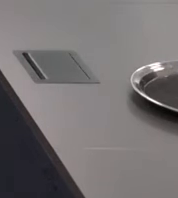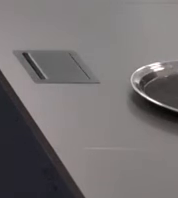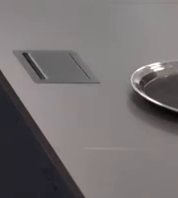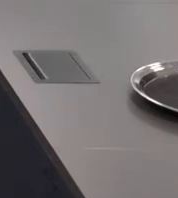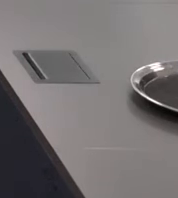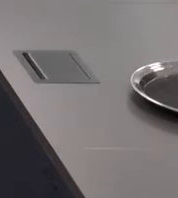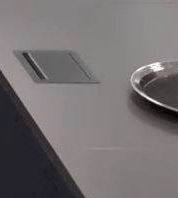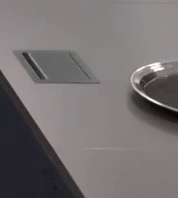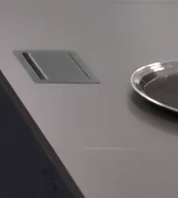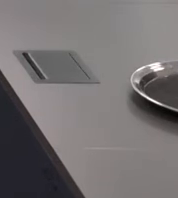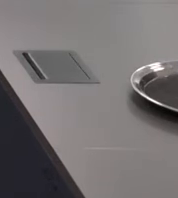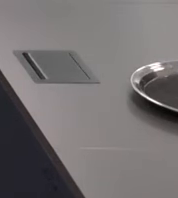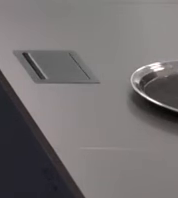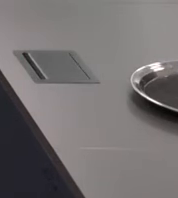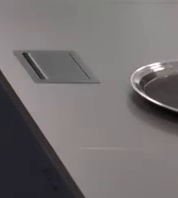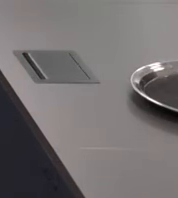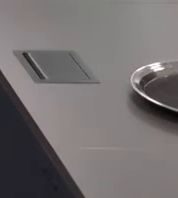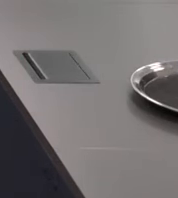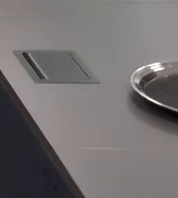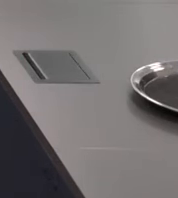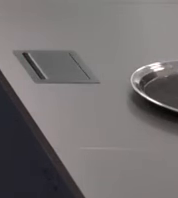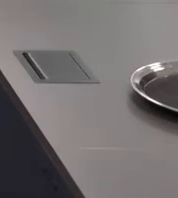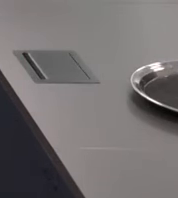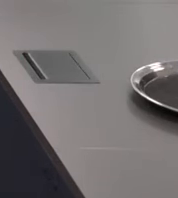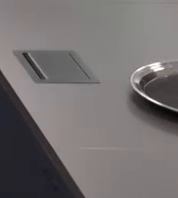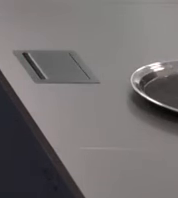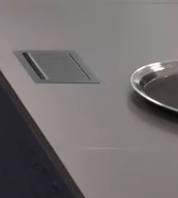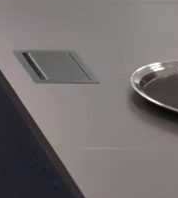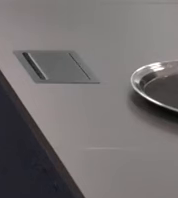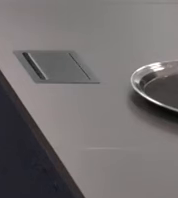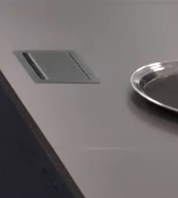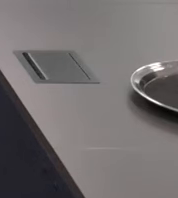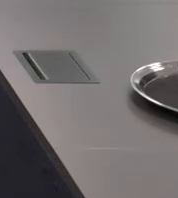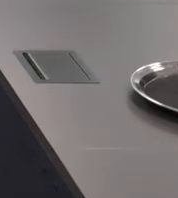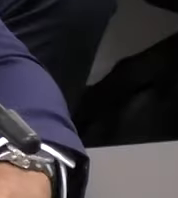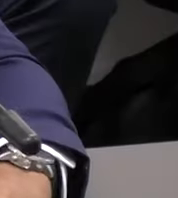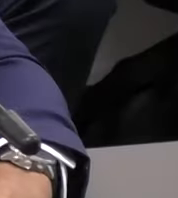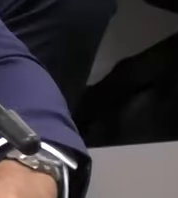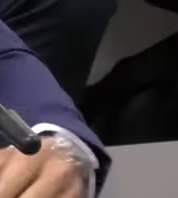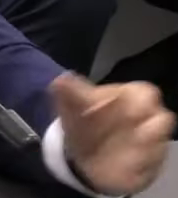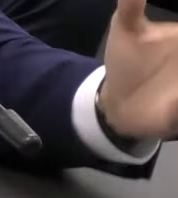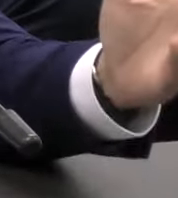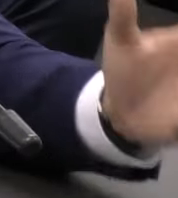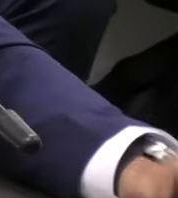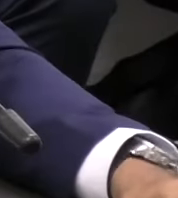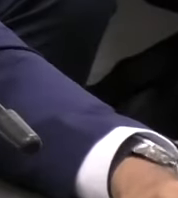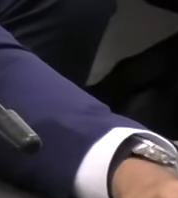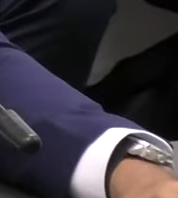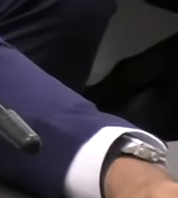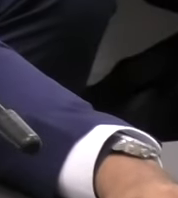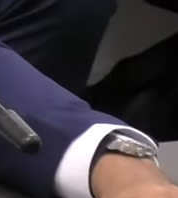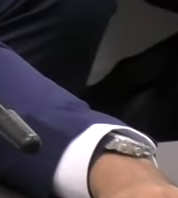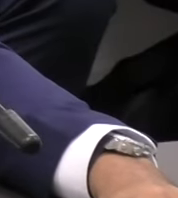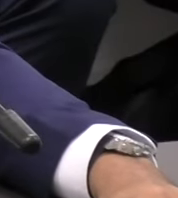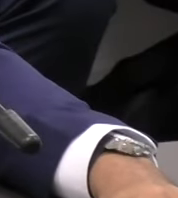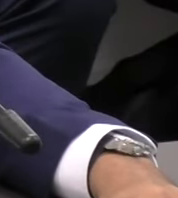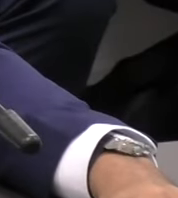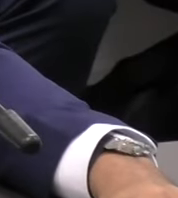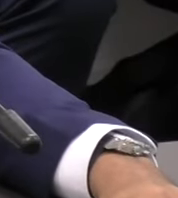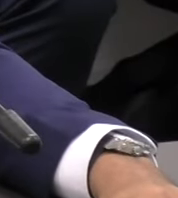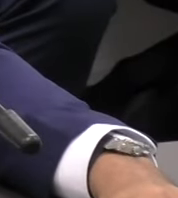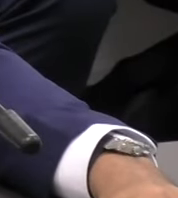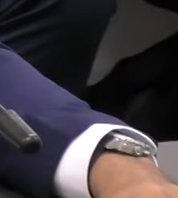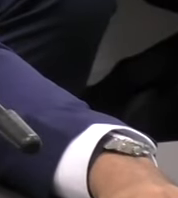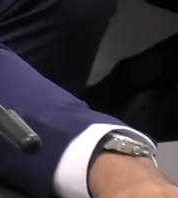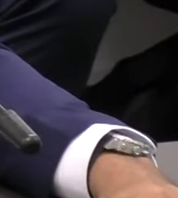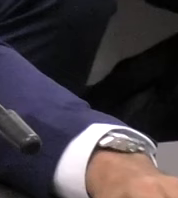complementar aqui no que for necessário Bom primeiramente eu vou me permiti uma uma ponderação aqui concordando com a com a deputada